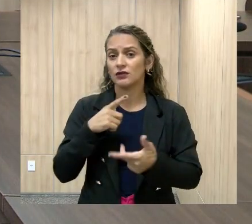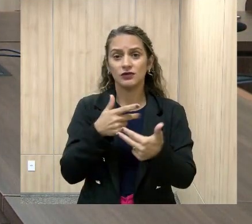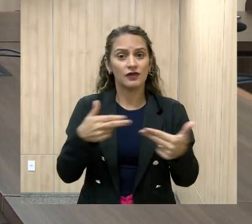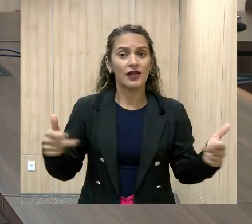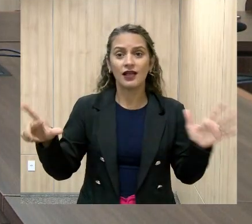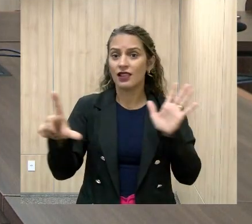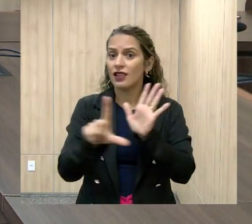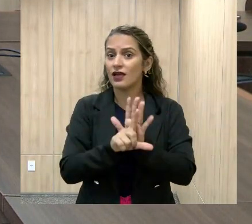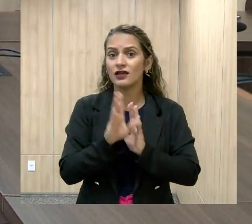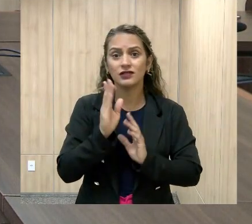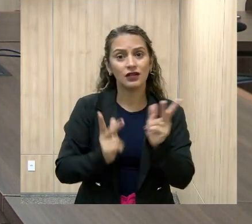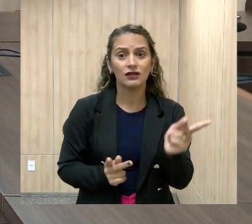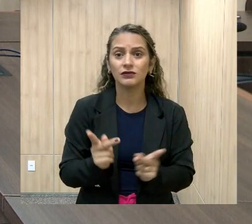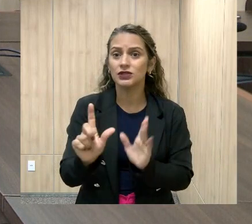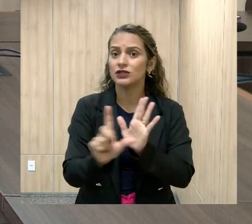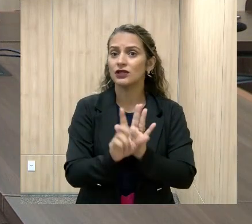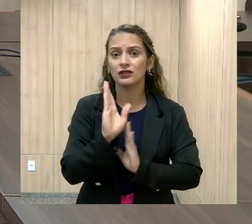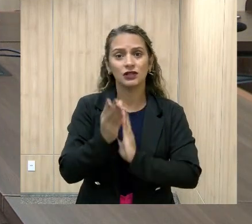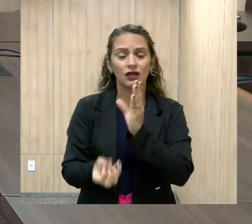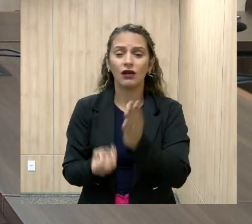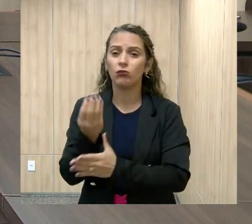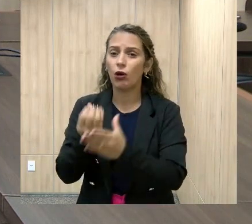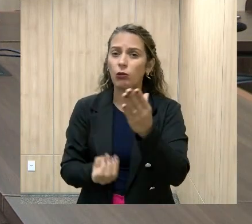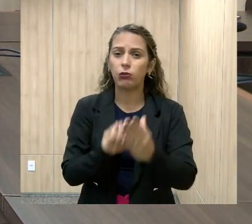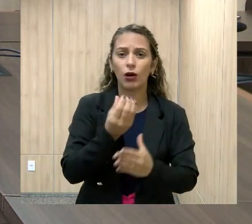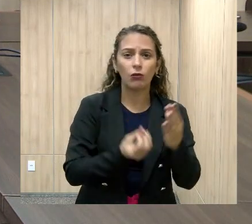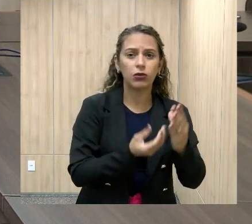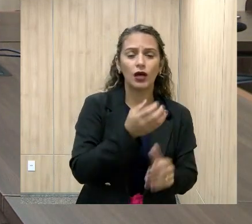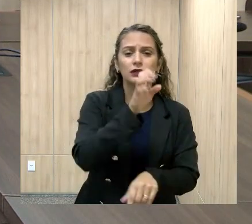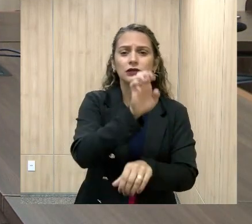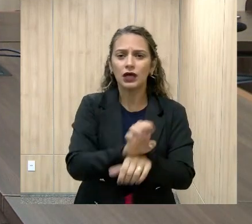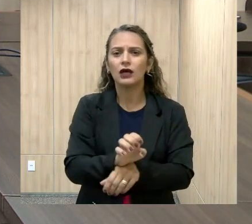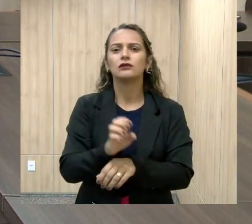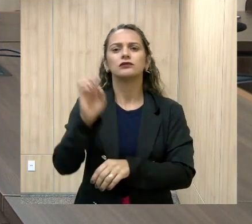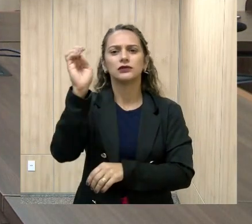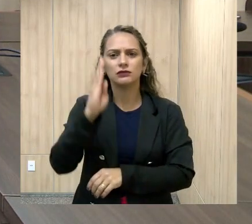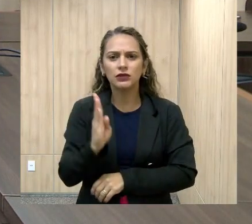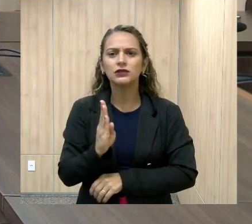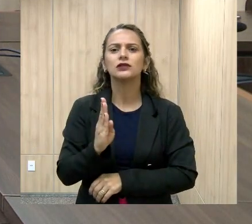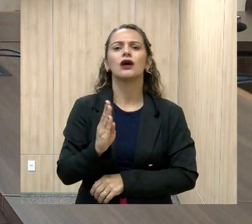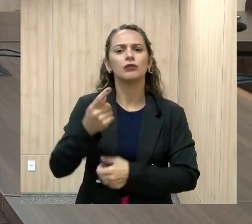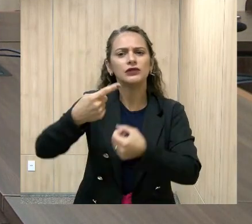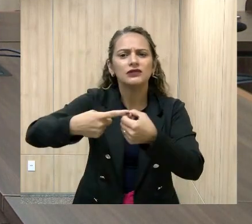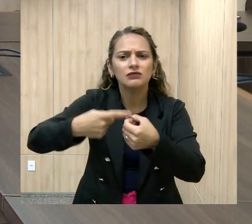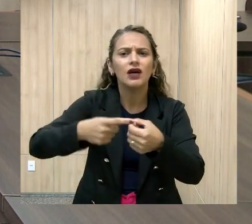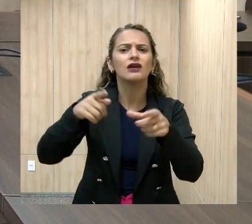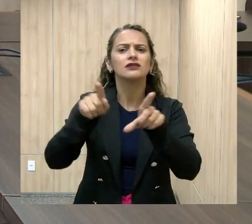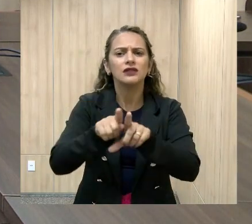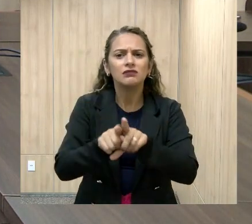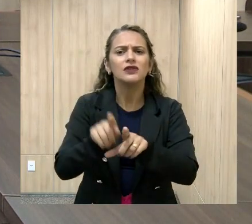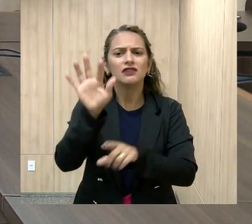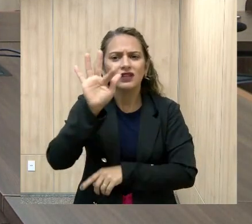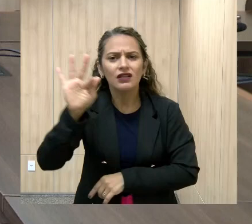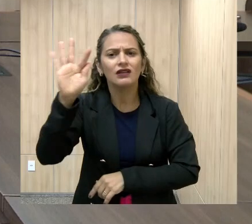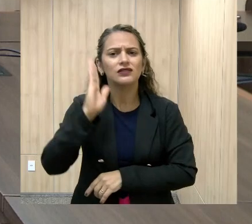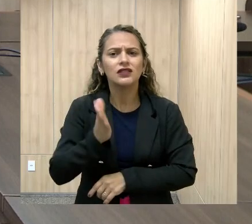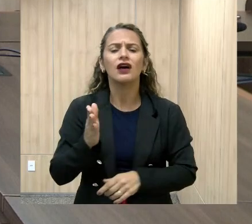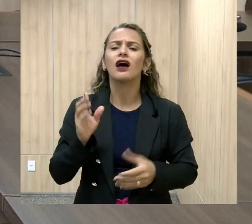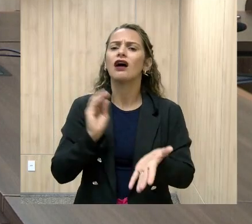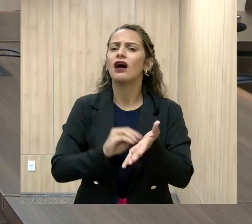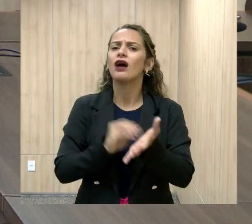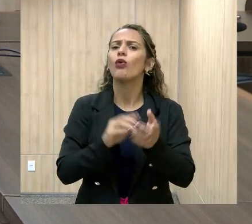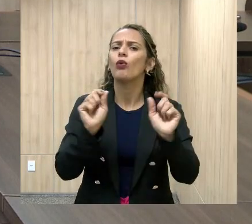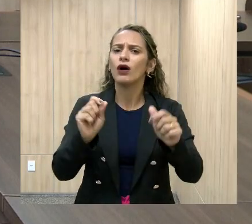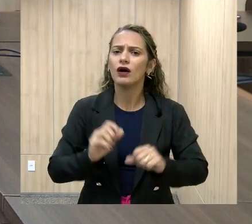muitas leis já projetos de leis foram criados tanto em âmbito Estadual até Municipal Federal